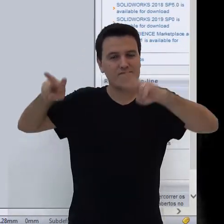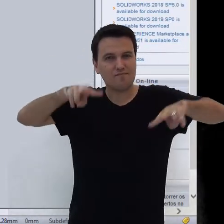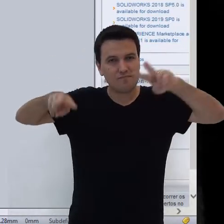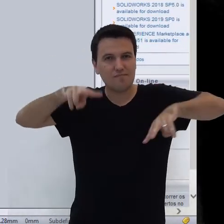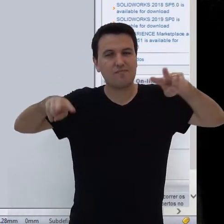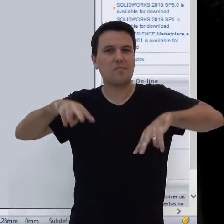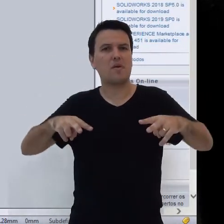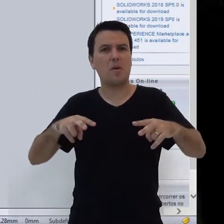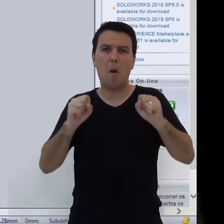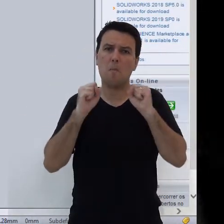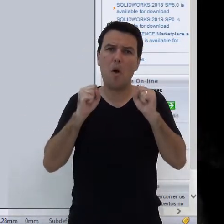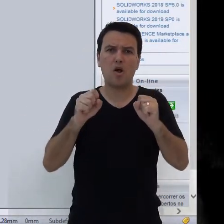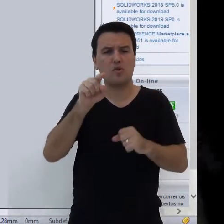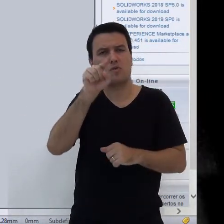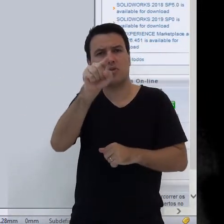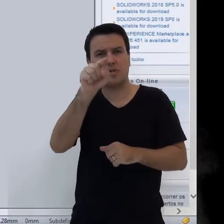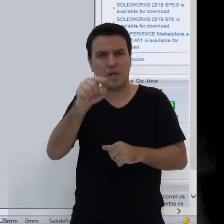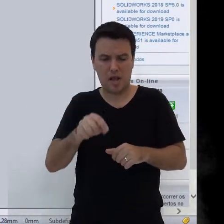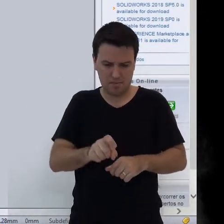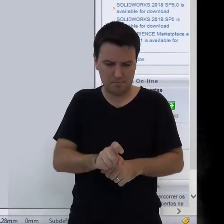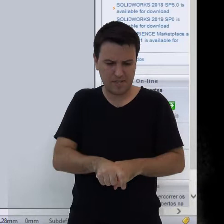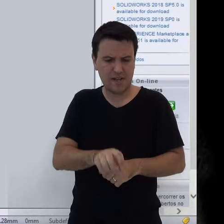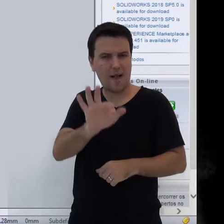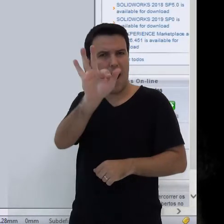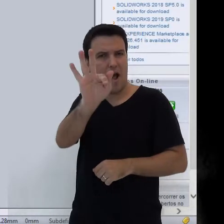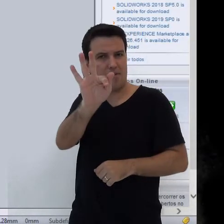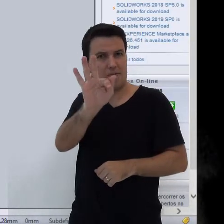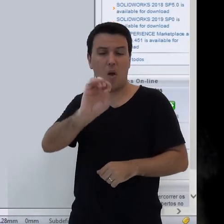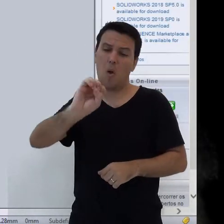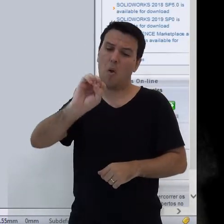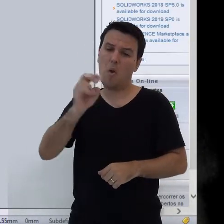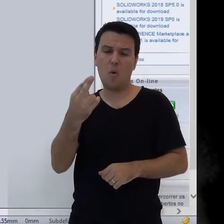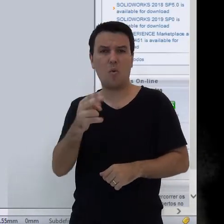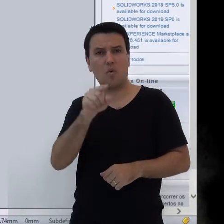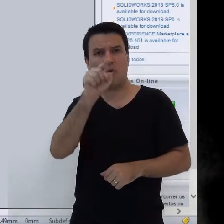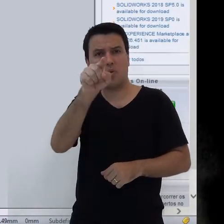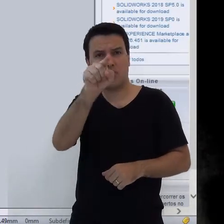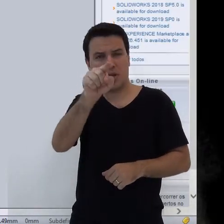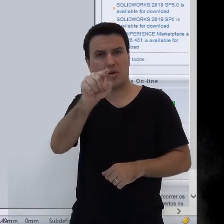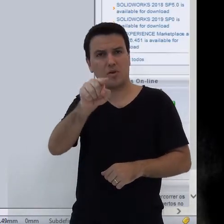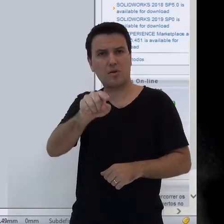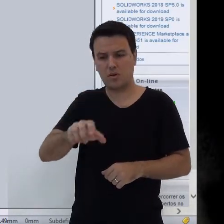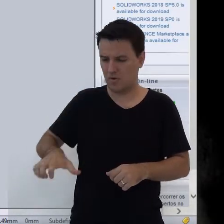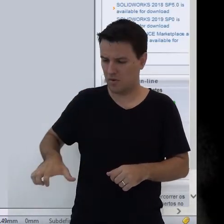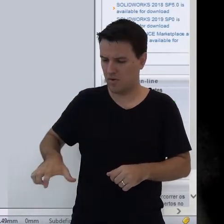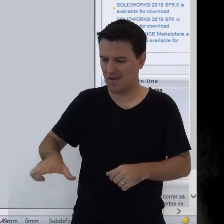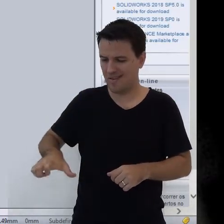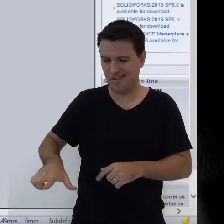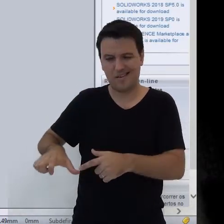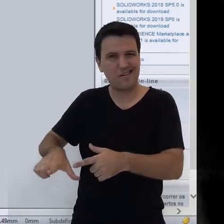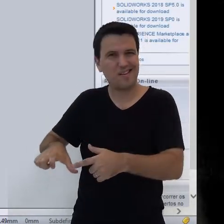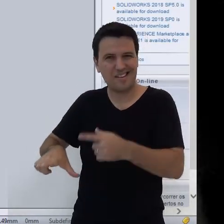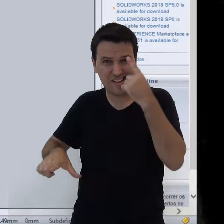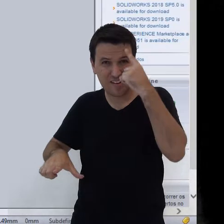2 maneiras. Você pode simplesmente apertar a tecla F, ou então você pode rolar o botão